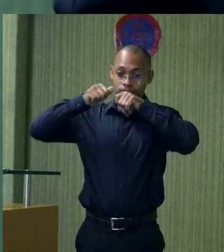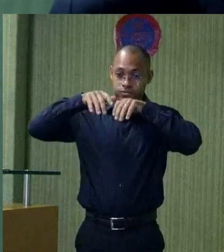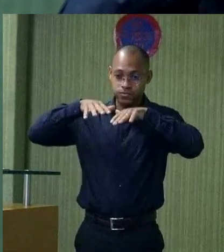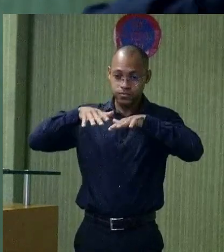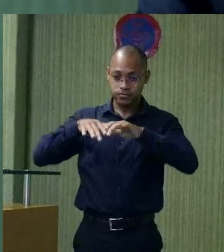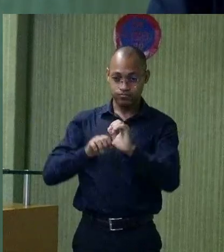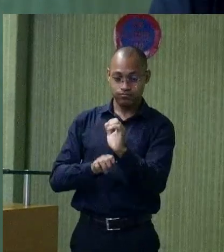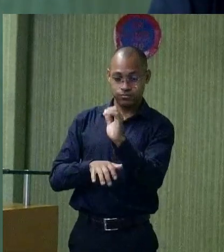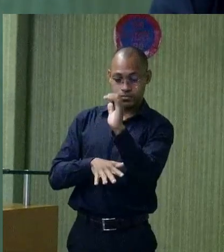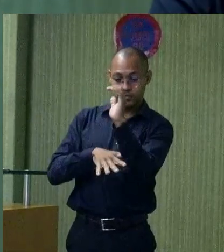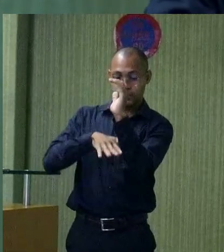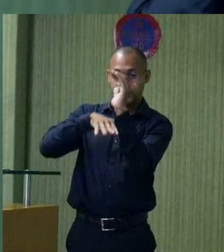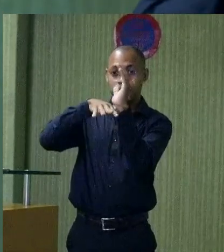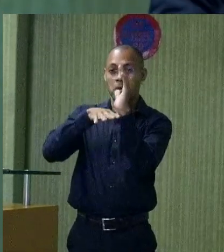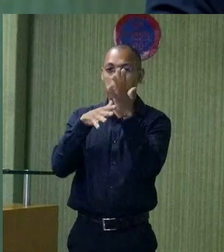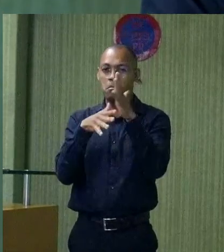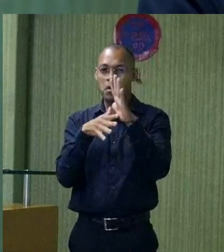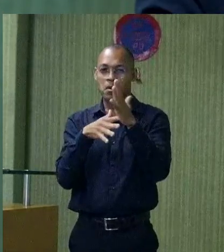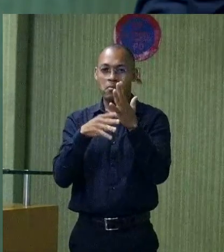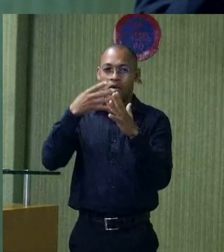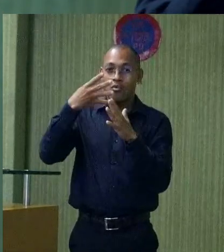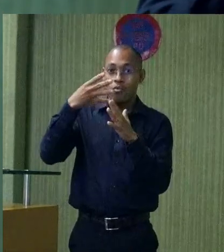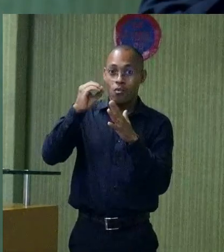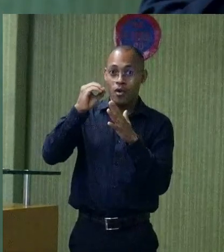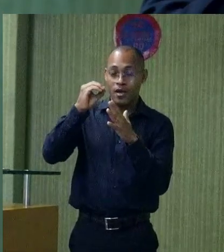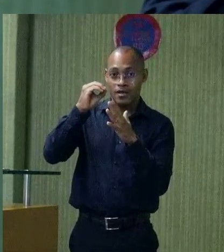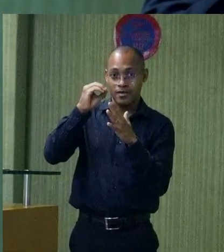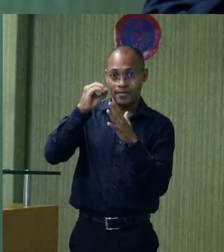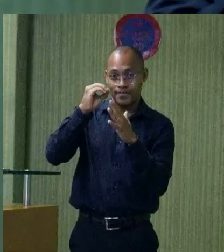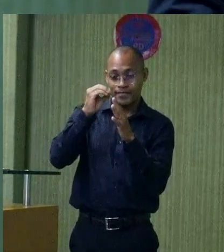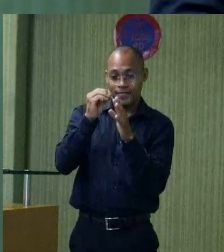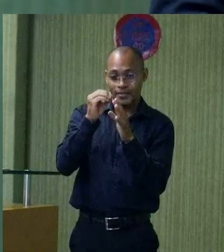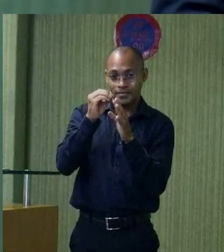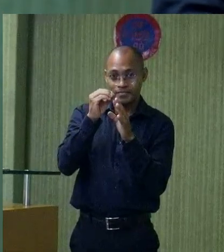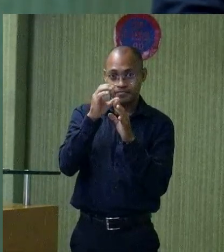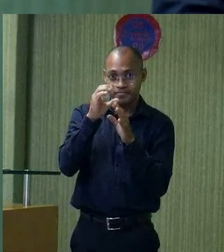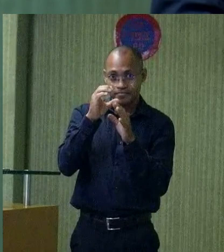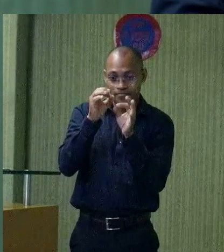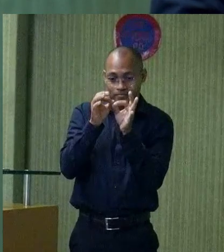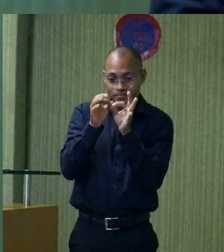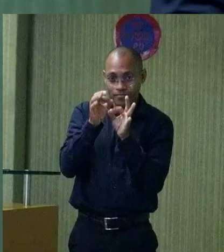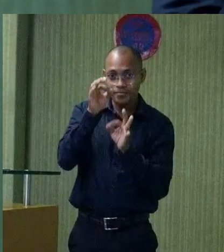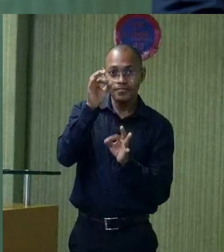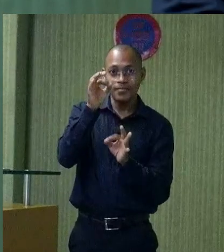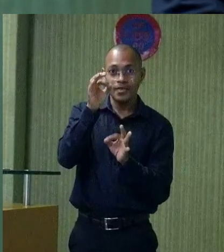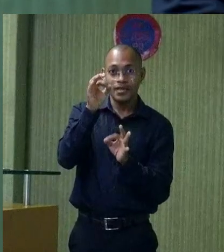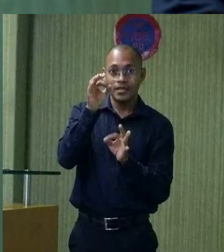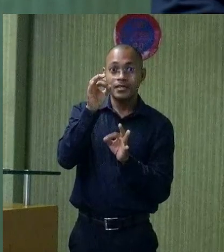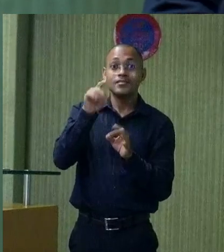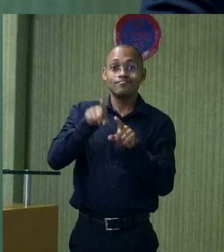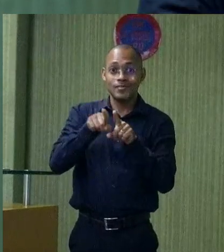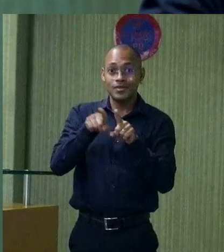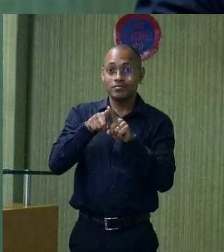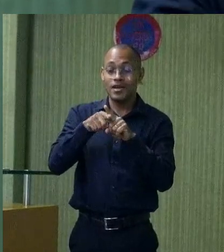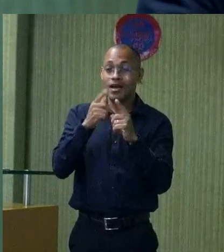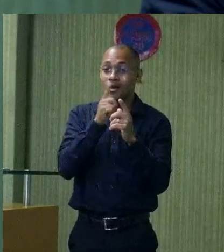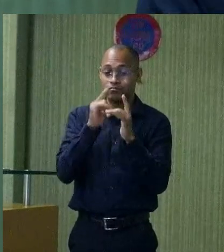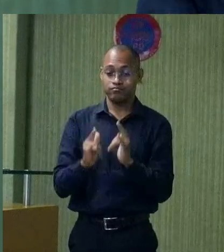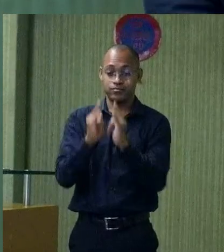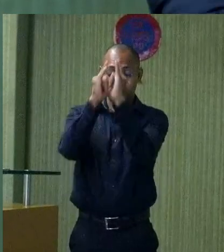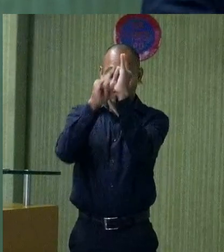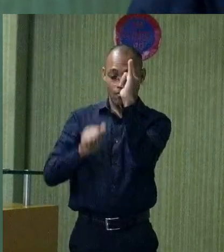de 40 cm atingiu eh os equipamentos que sustentam o nosso sistema então nós